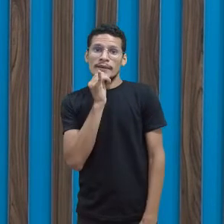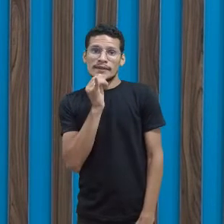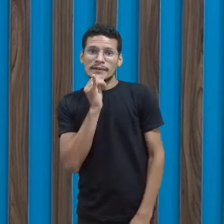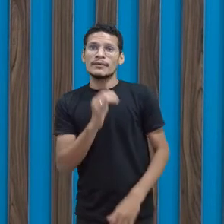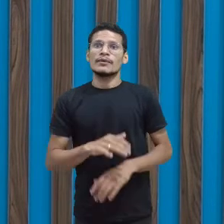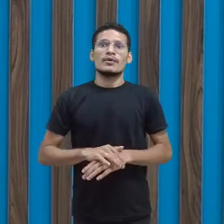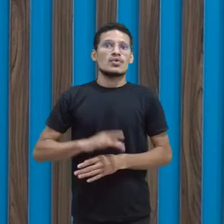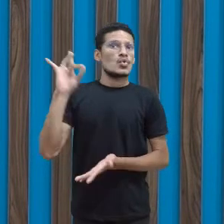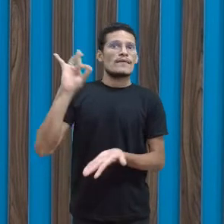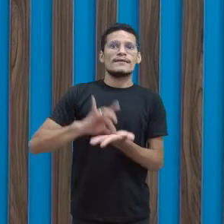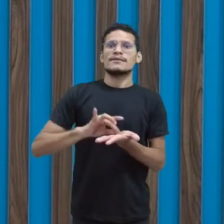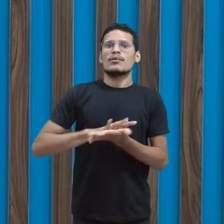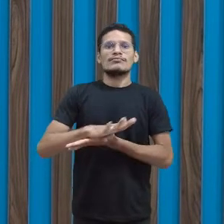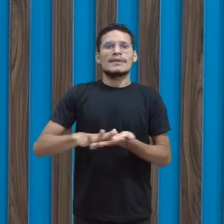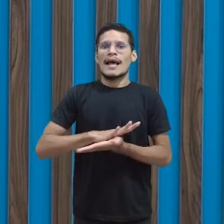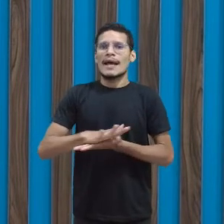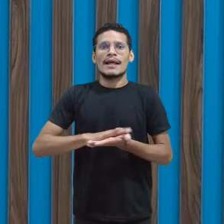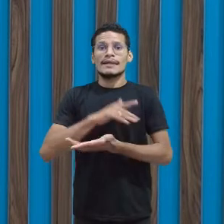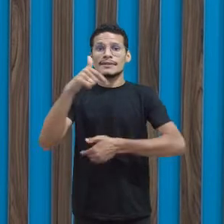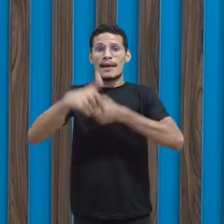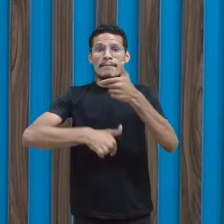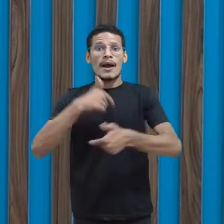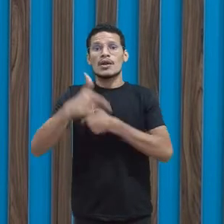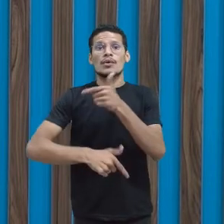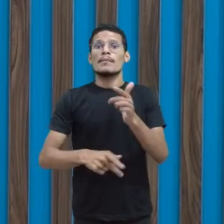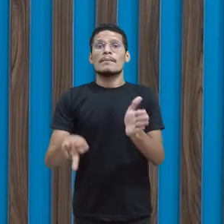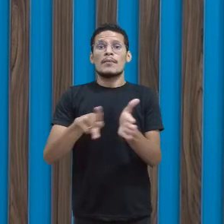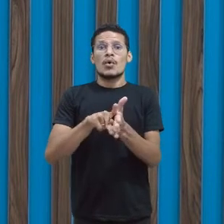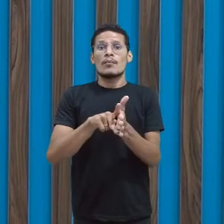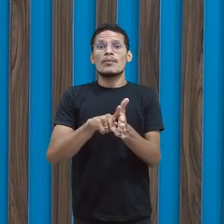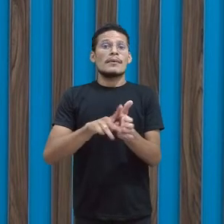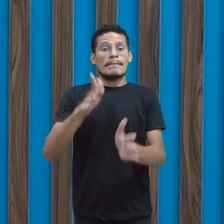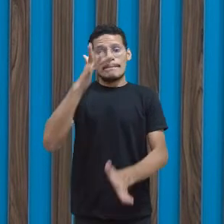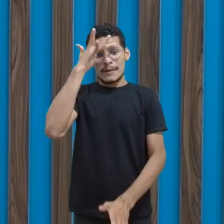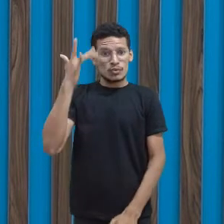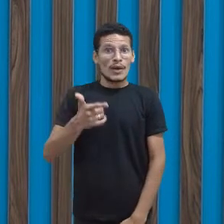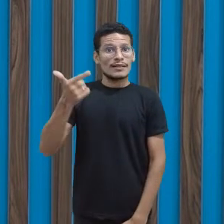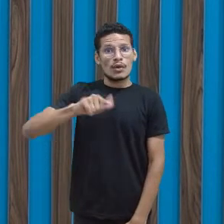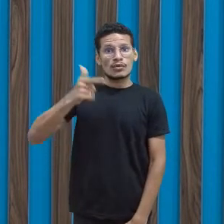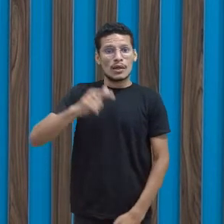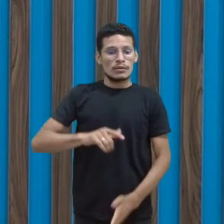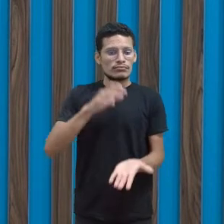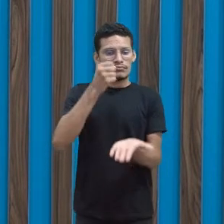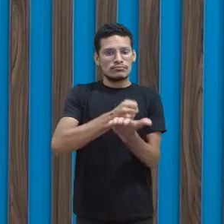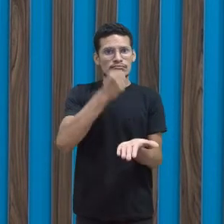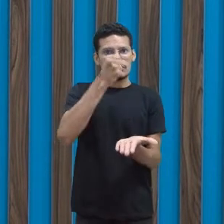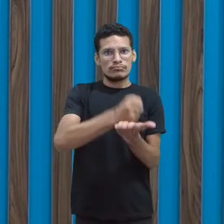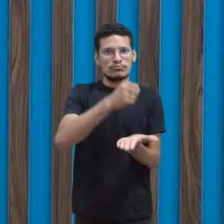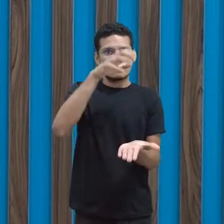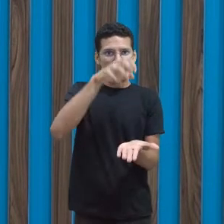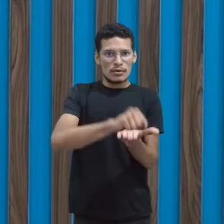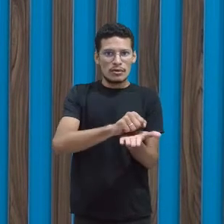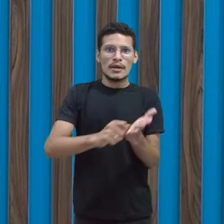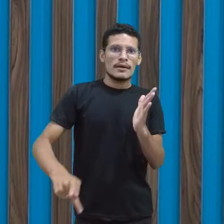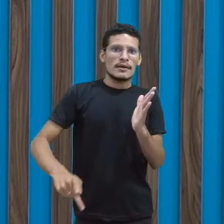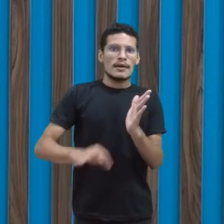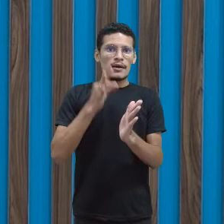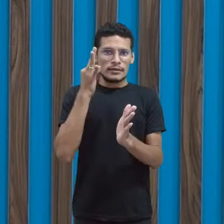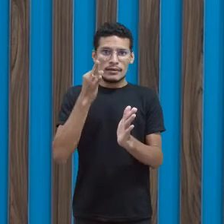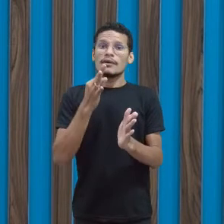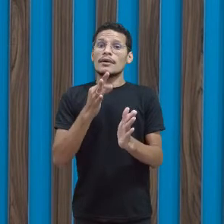não oficial, né? Aquele trabalho onde você não vai ter aí a sua carteira de trabalho assinada,